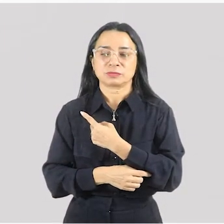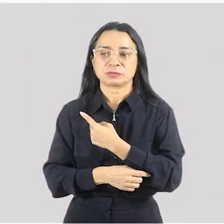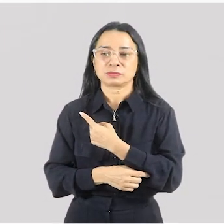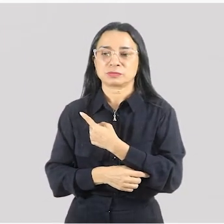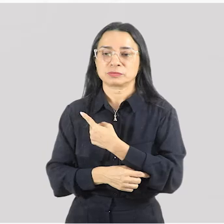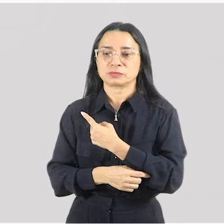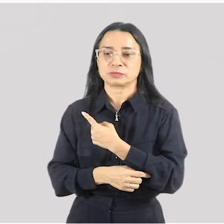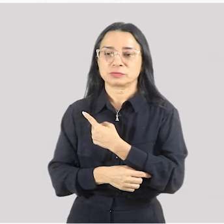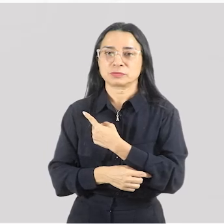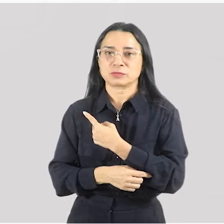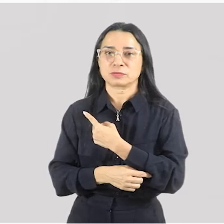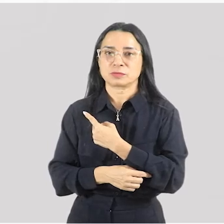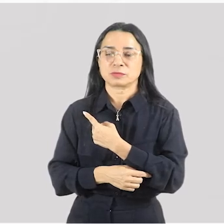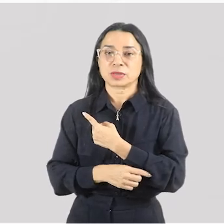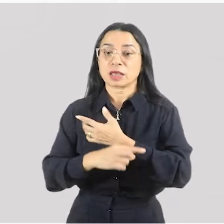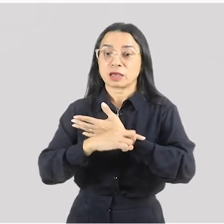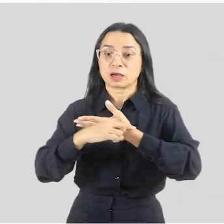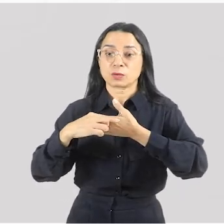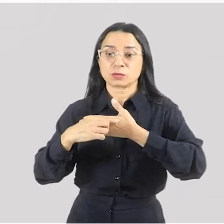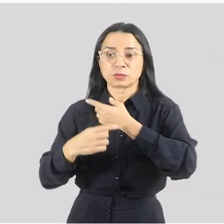bem na citação.